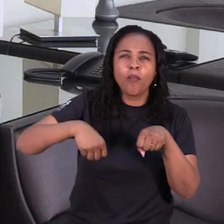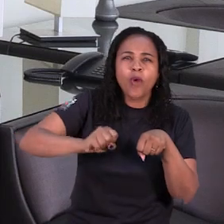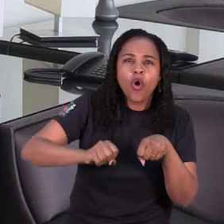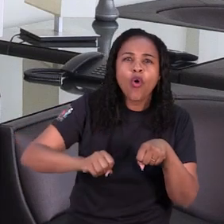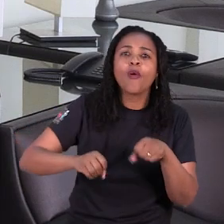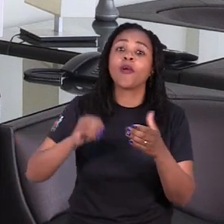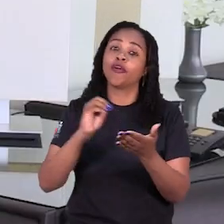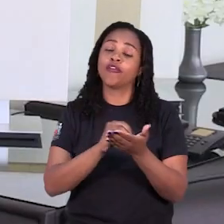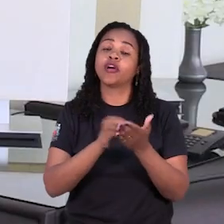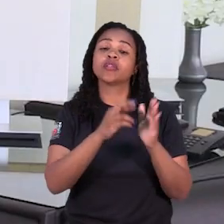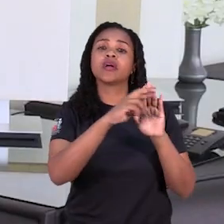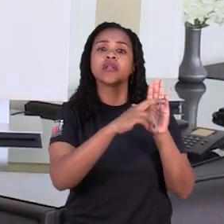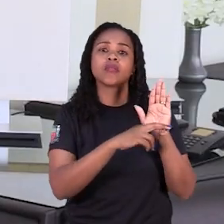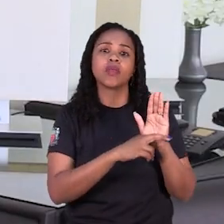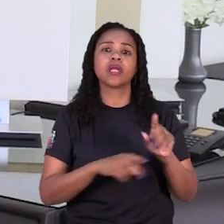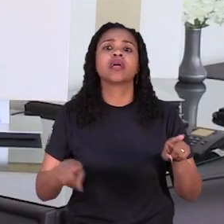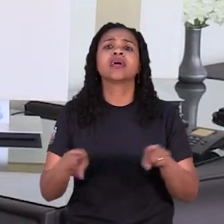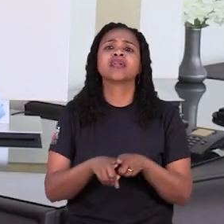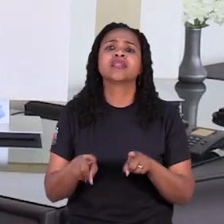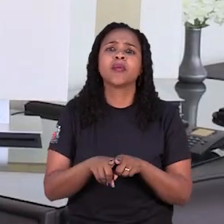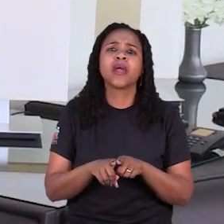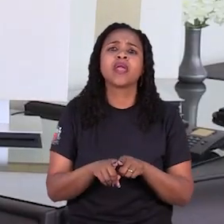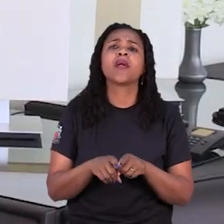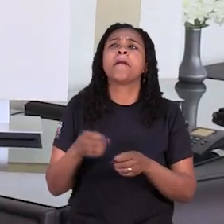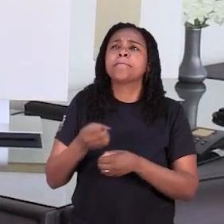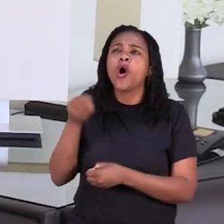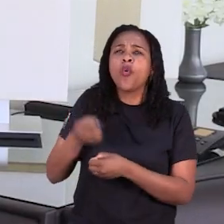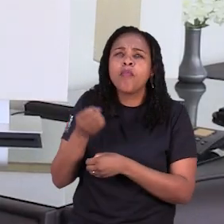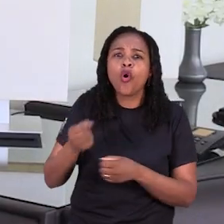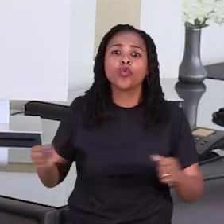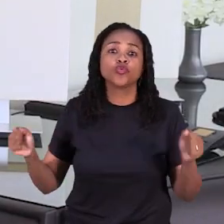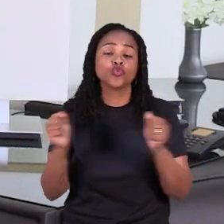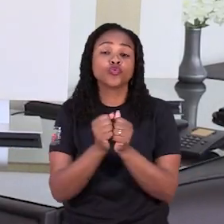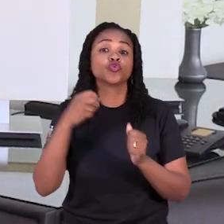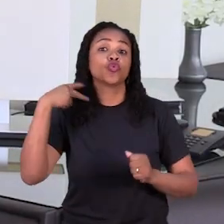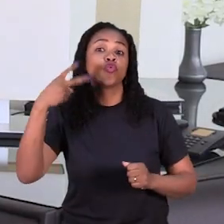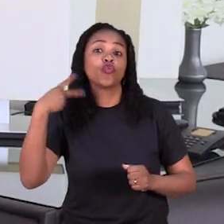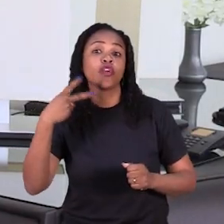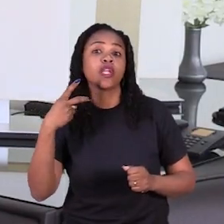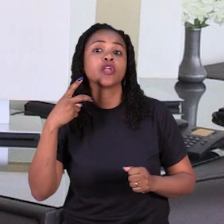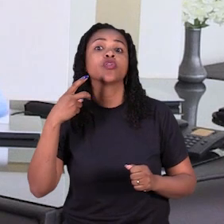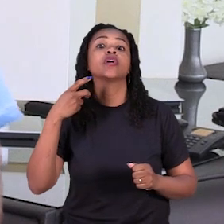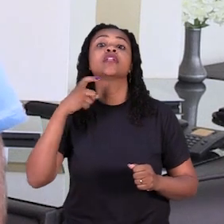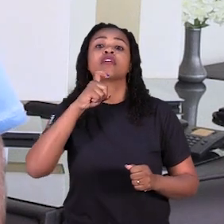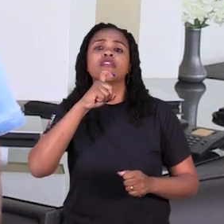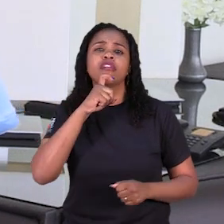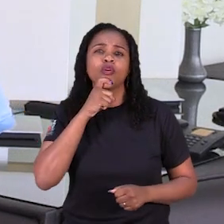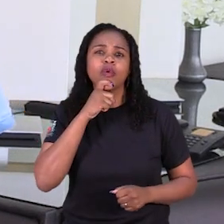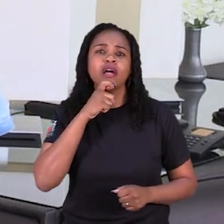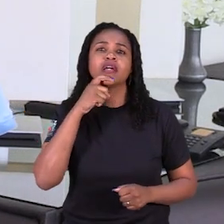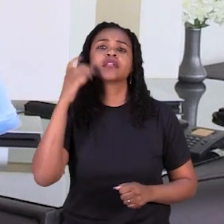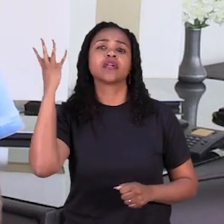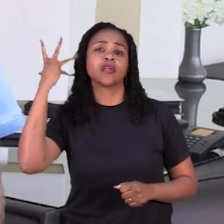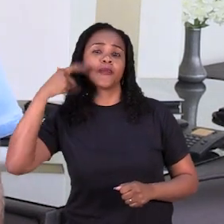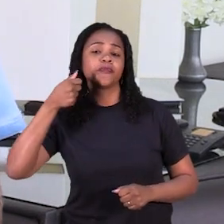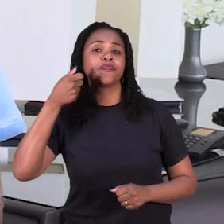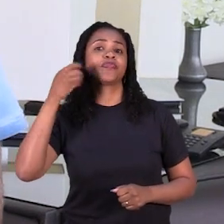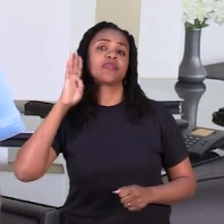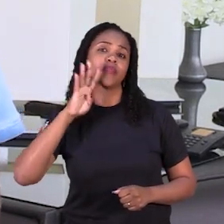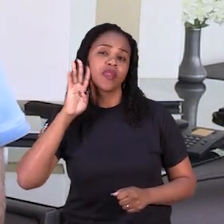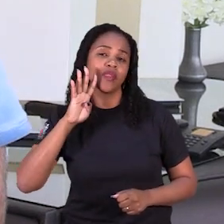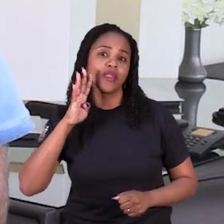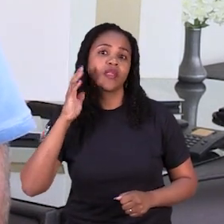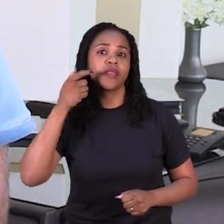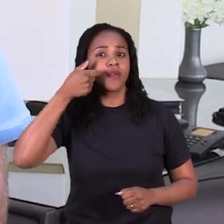falta regulamentar. A lei de Rojão, junto com o Fauás, com o Leandro Palmarini e com o Rafael Antonucci. E agora nós temos muita